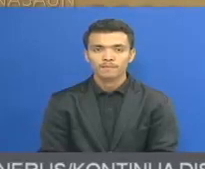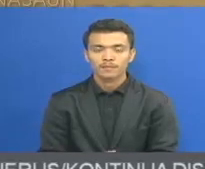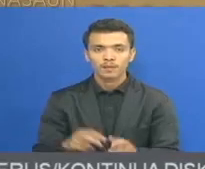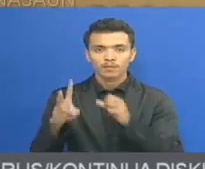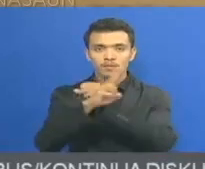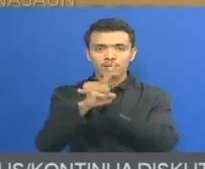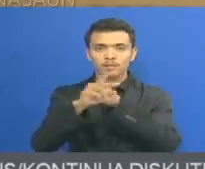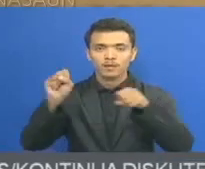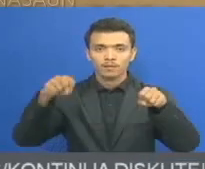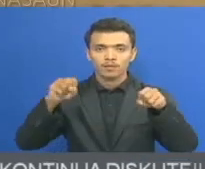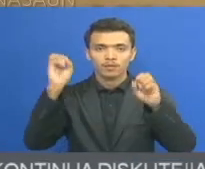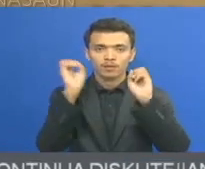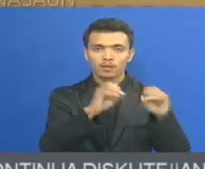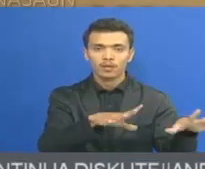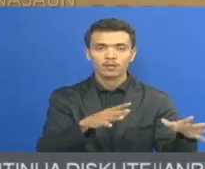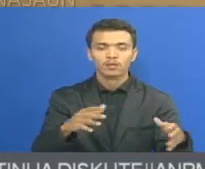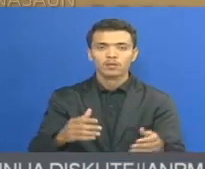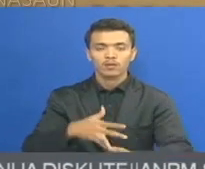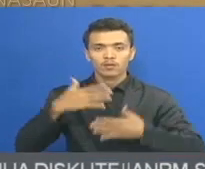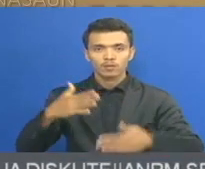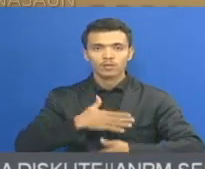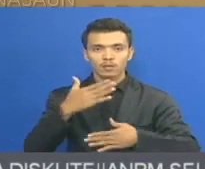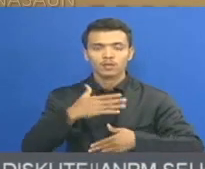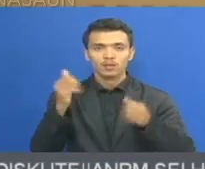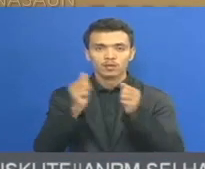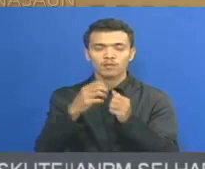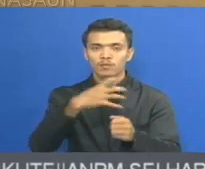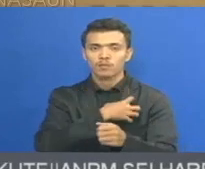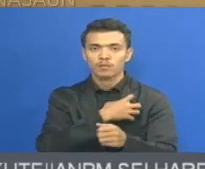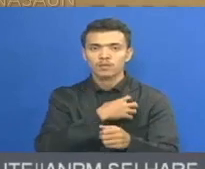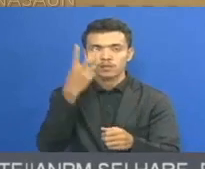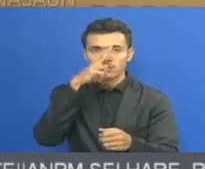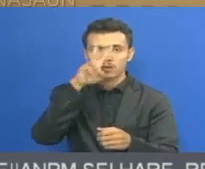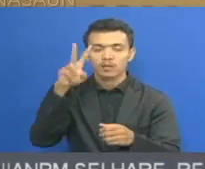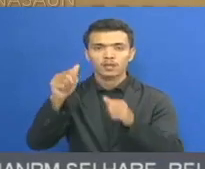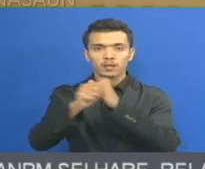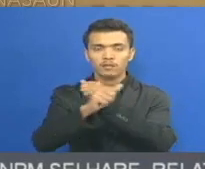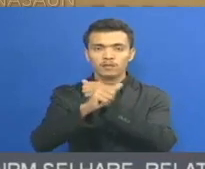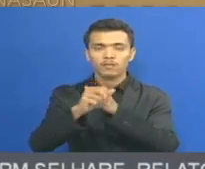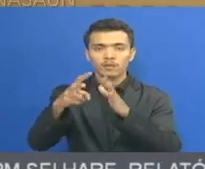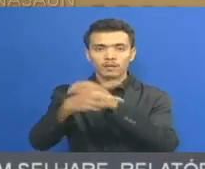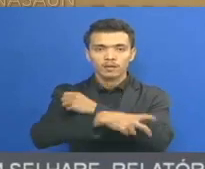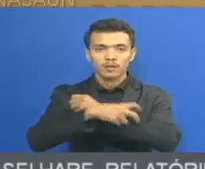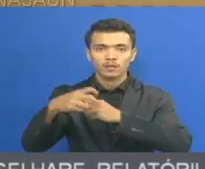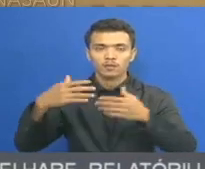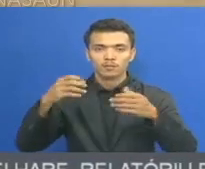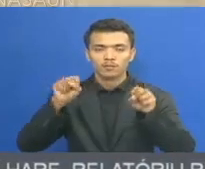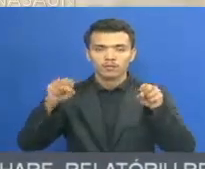Vítima motor lacon aprecia o serviço secreta o identifica o torna o motor e a capital dele.